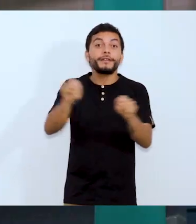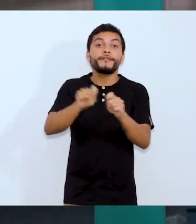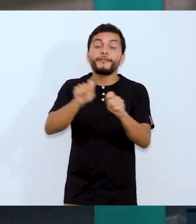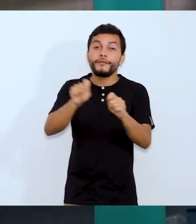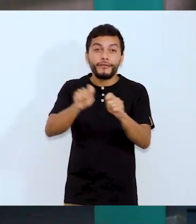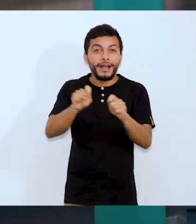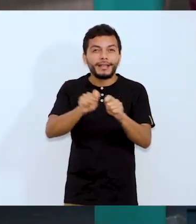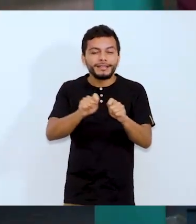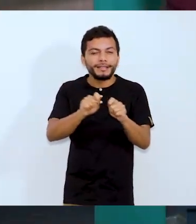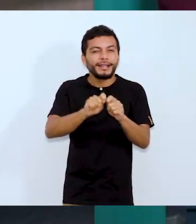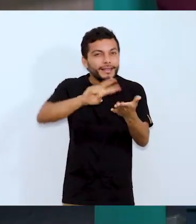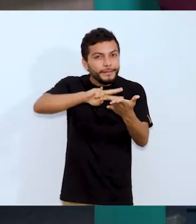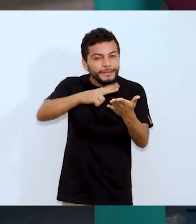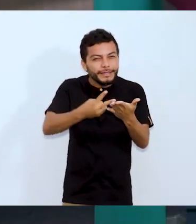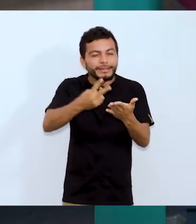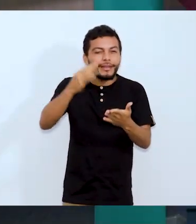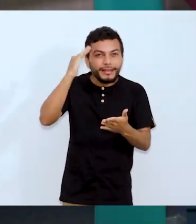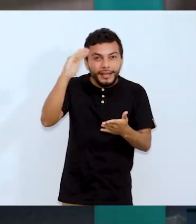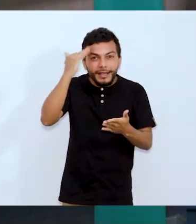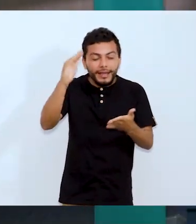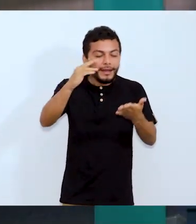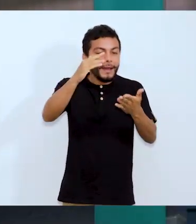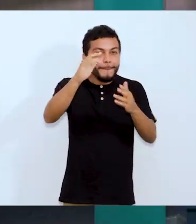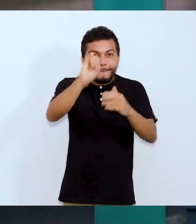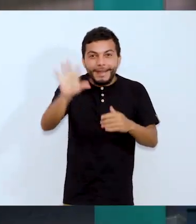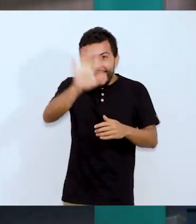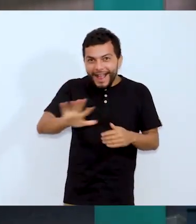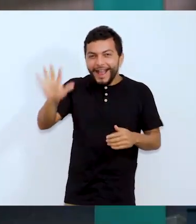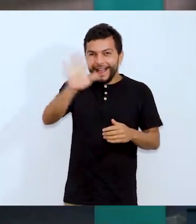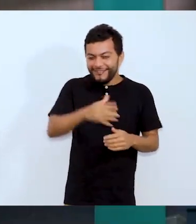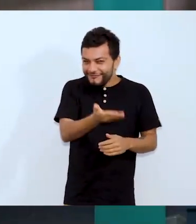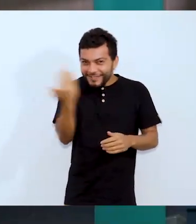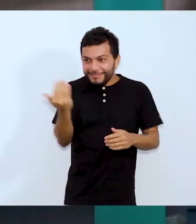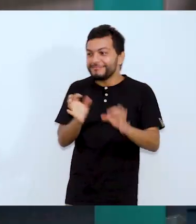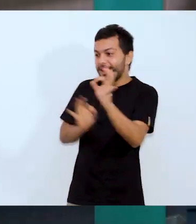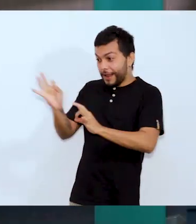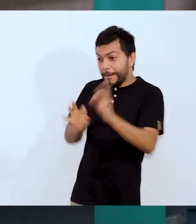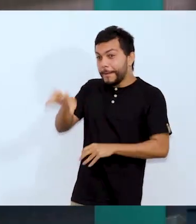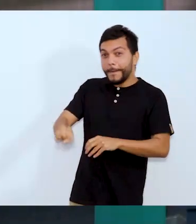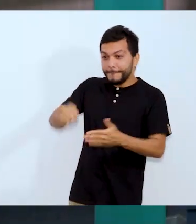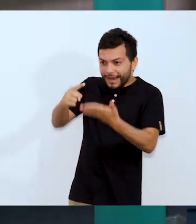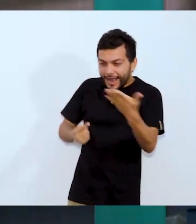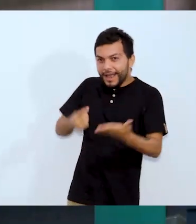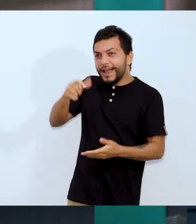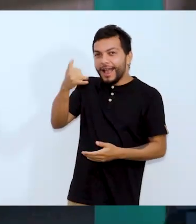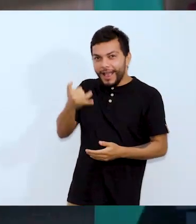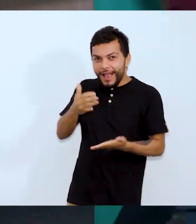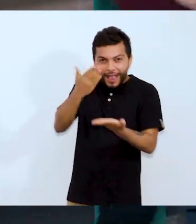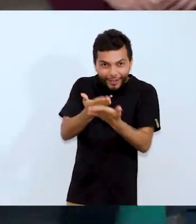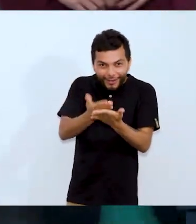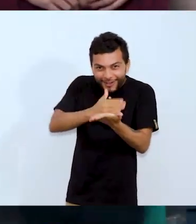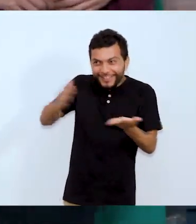interpretação de uma imagem. Vamos lá? Se preparem, hein? Peguem caderno, caneta, que a aula já vai começar.